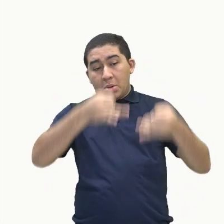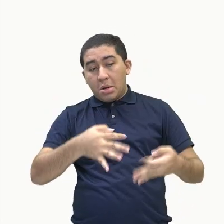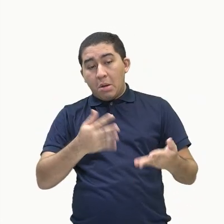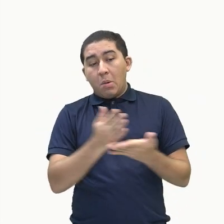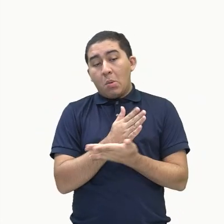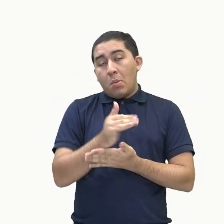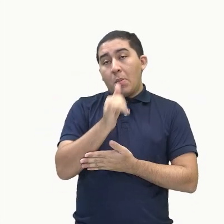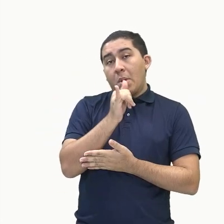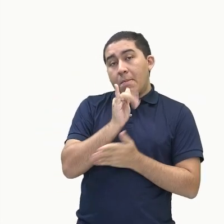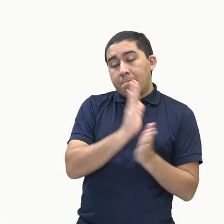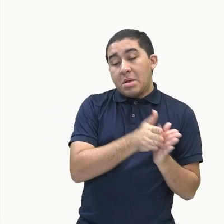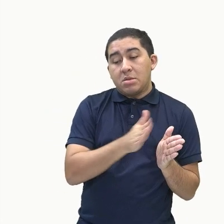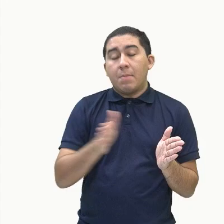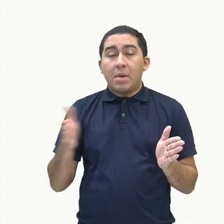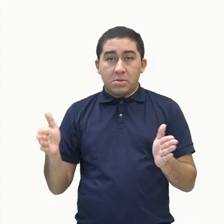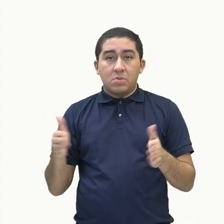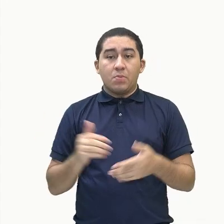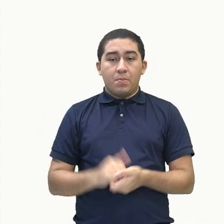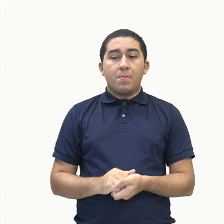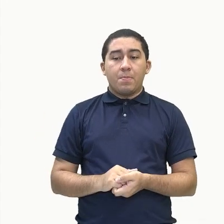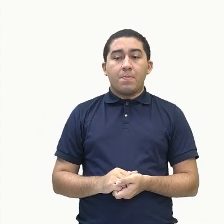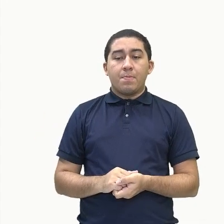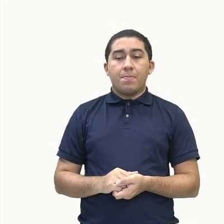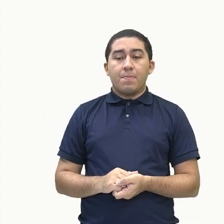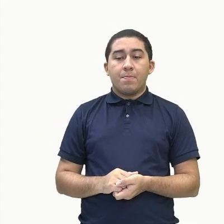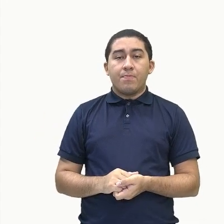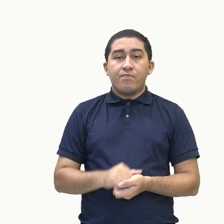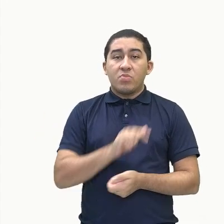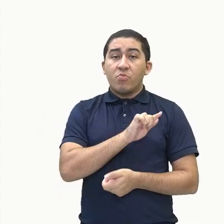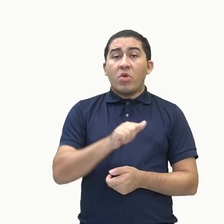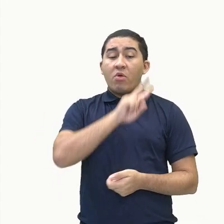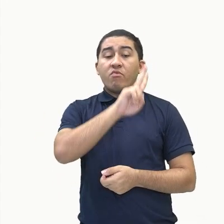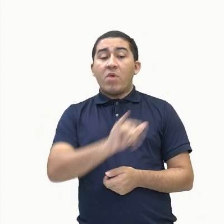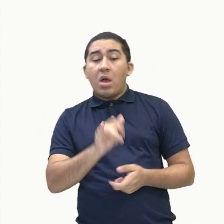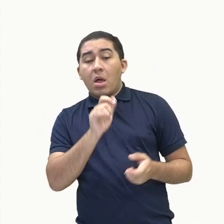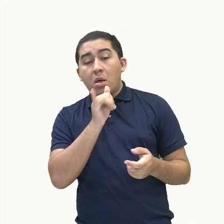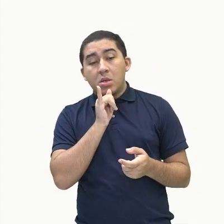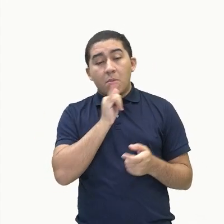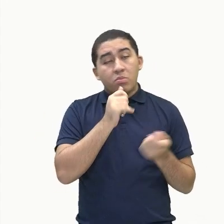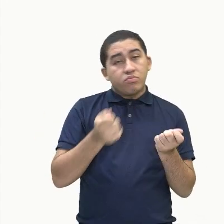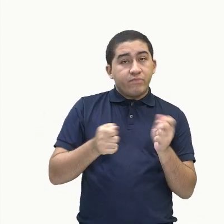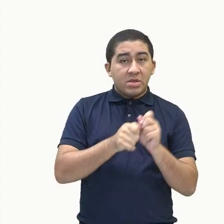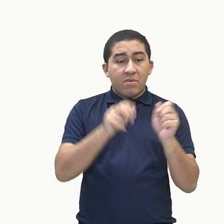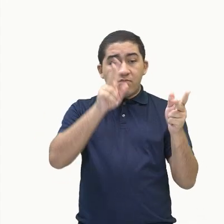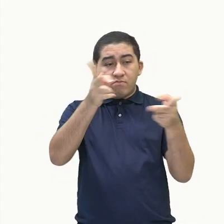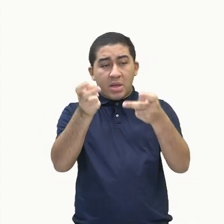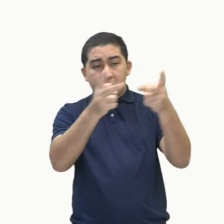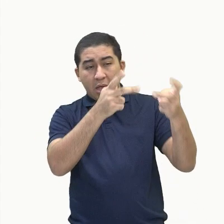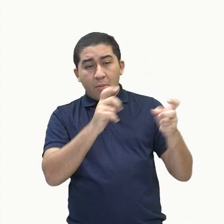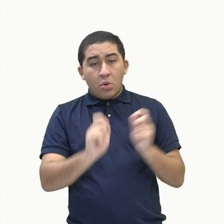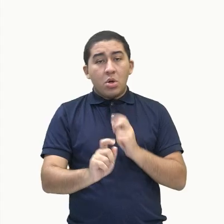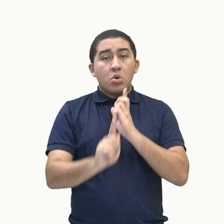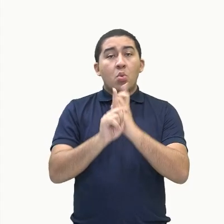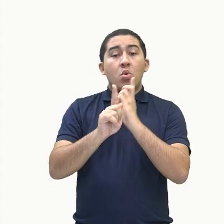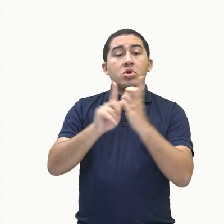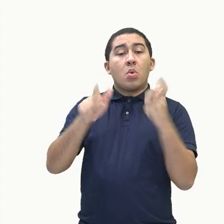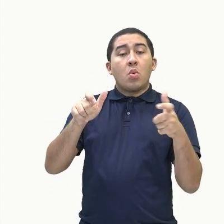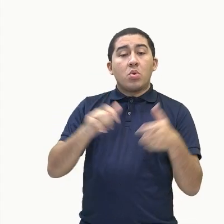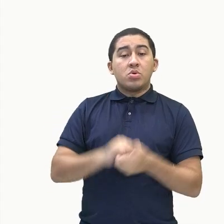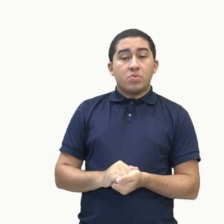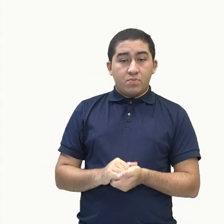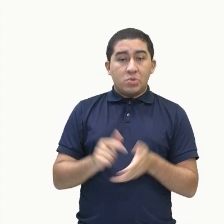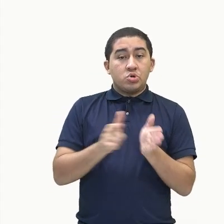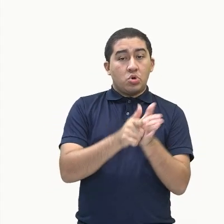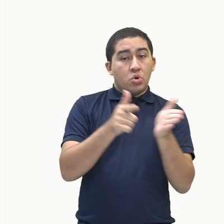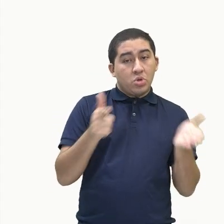assim, passo a passo, né? Onde que você vai encontrar? Como nós já vimos, vamos encontrá-los nas notícias, nos